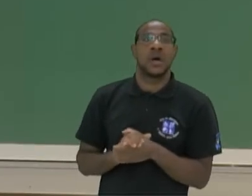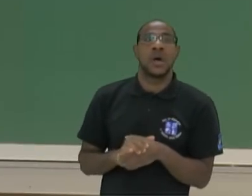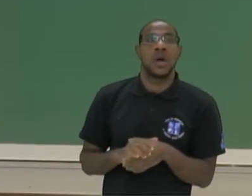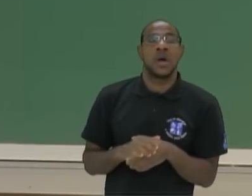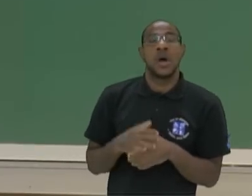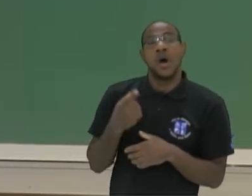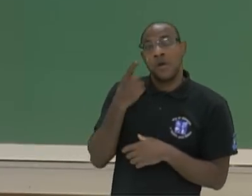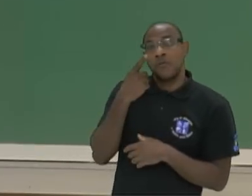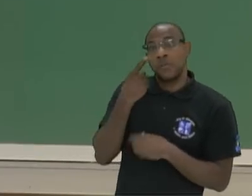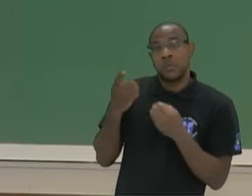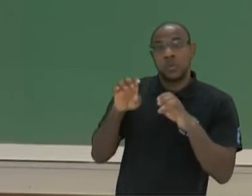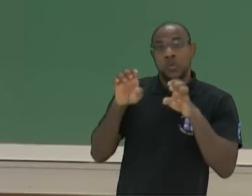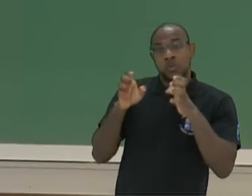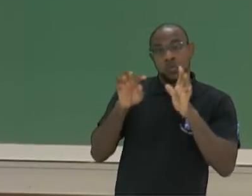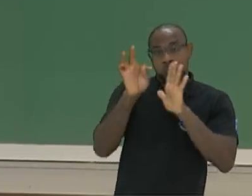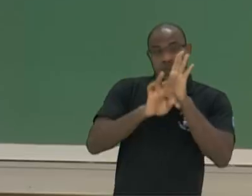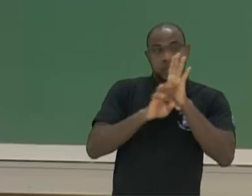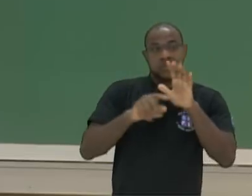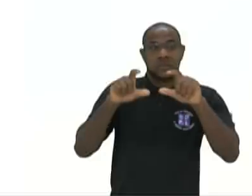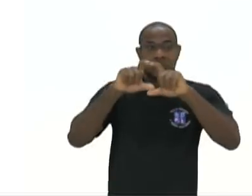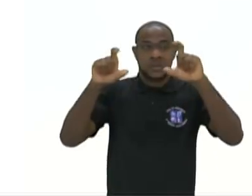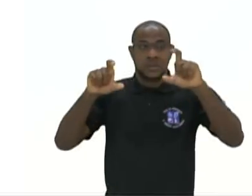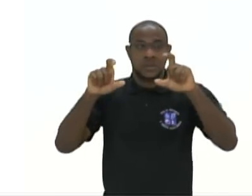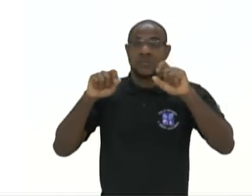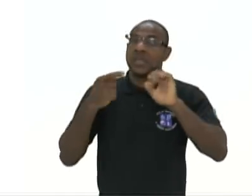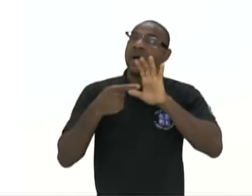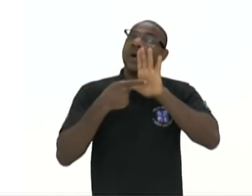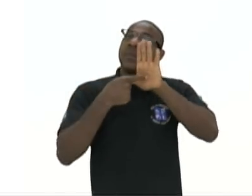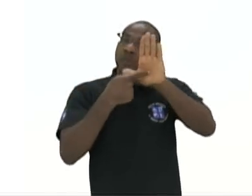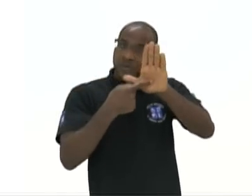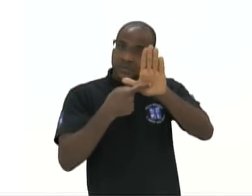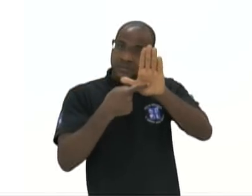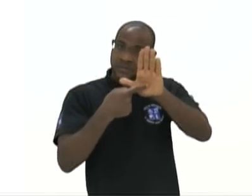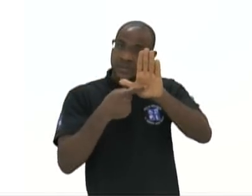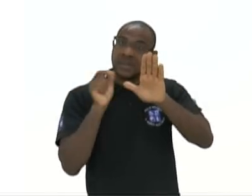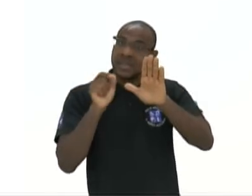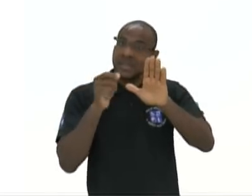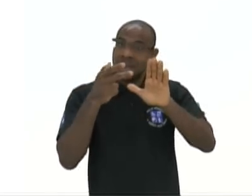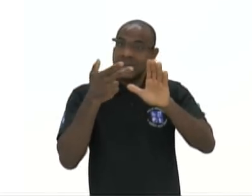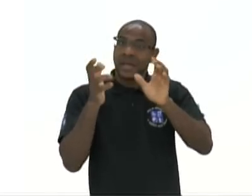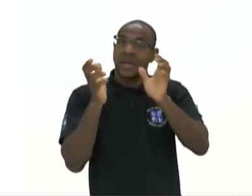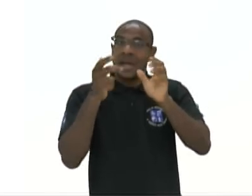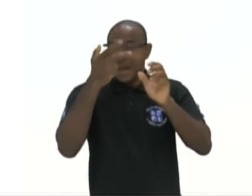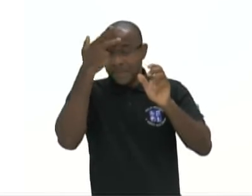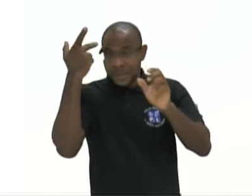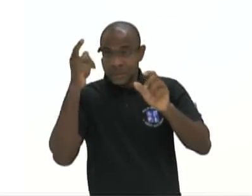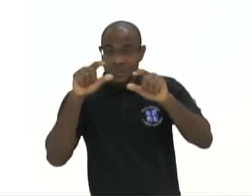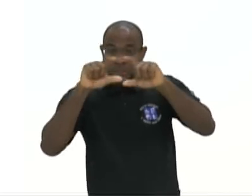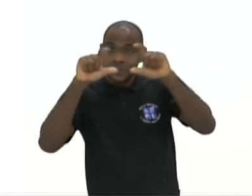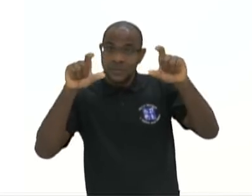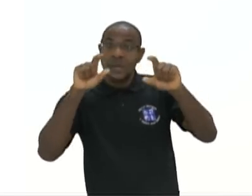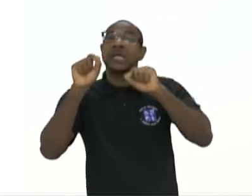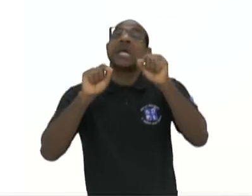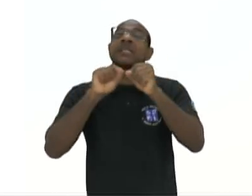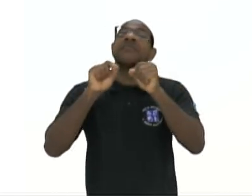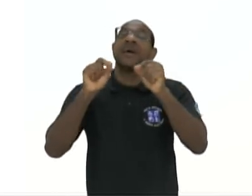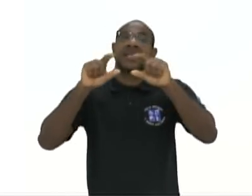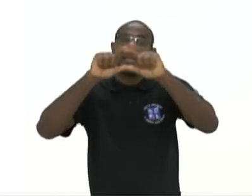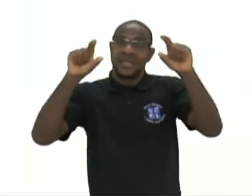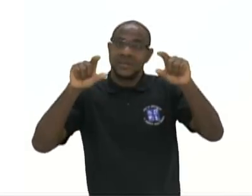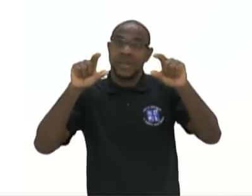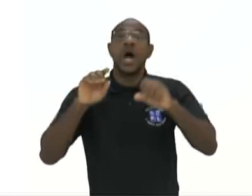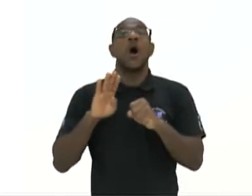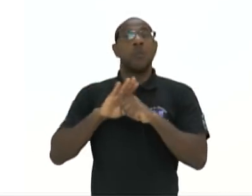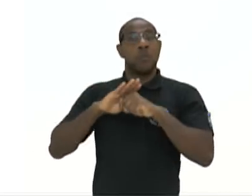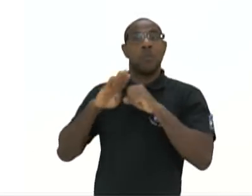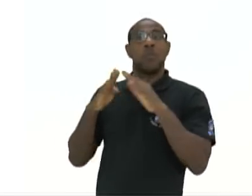Vamos analisar o seu texto. Você identificou o emissor, colocou o emissor ali, quem está fazendo? Os moradores do